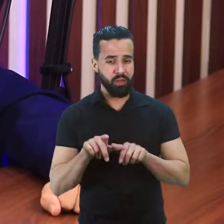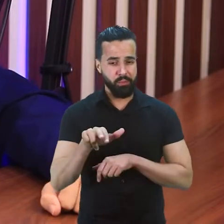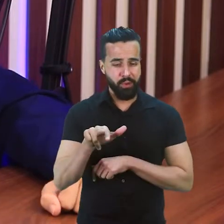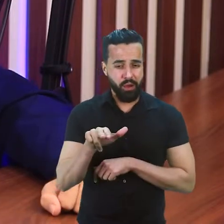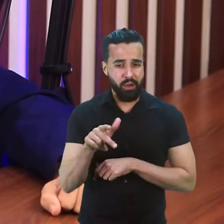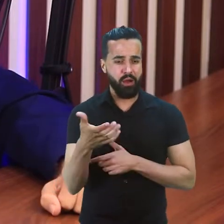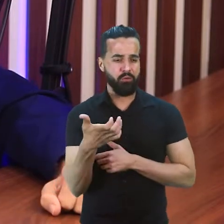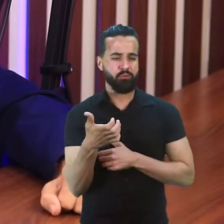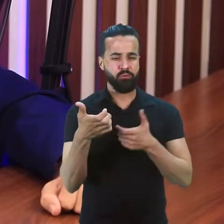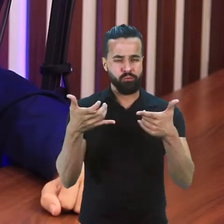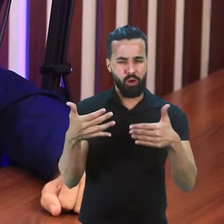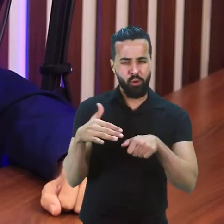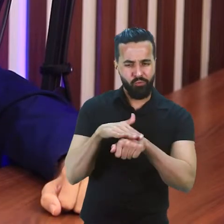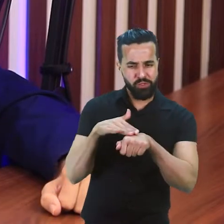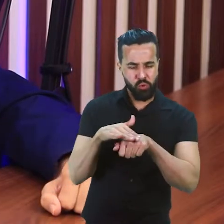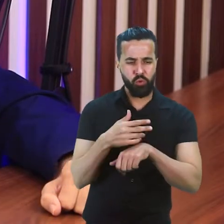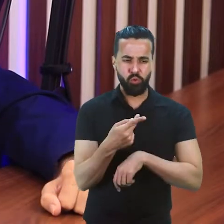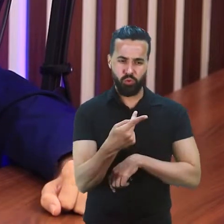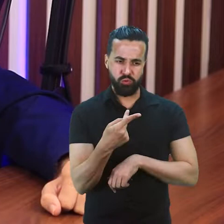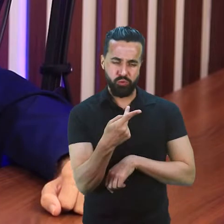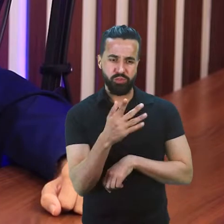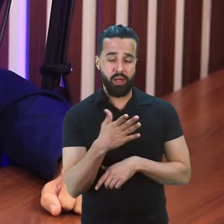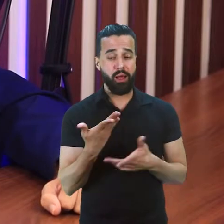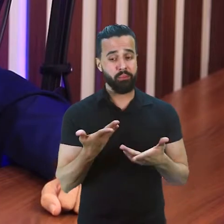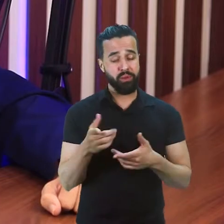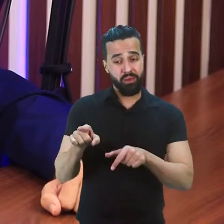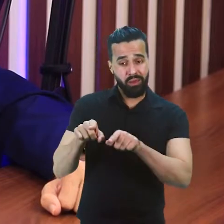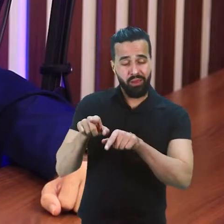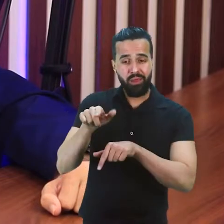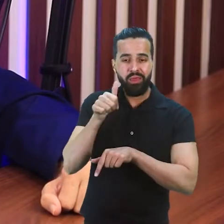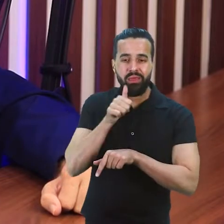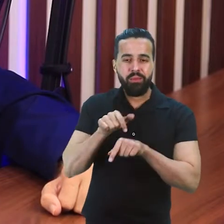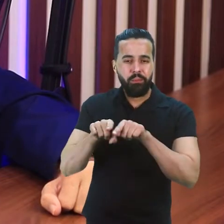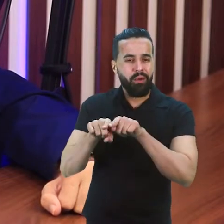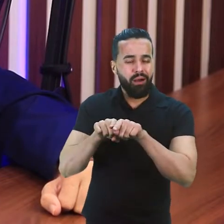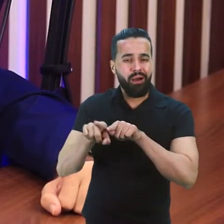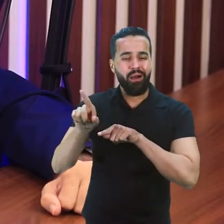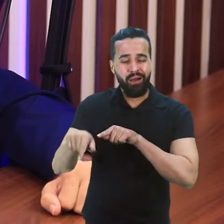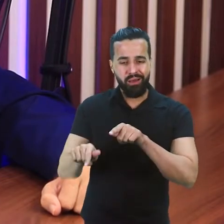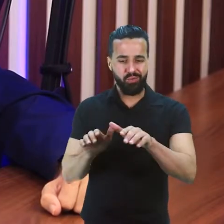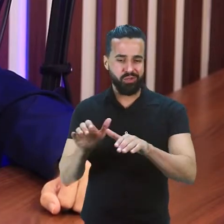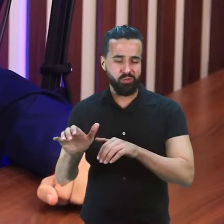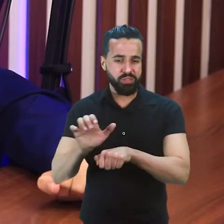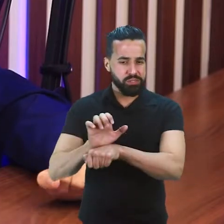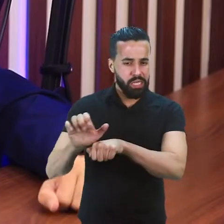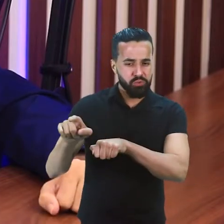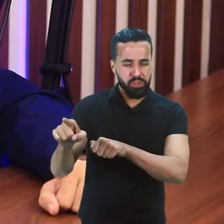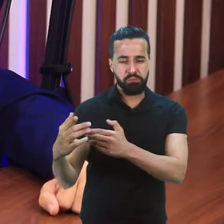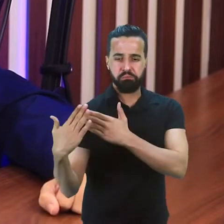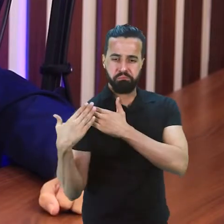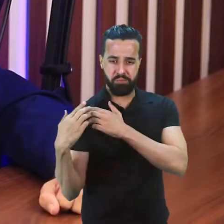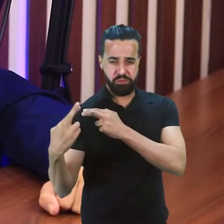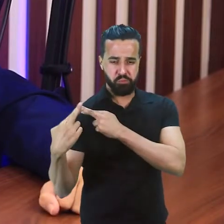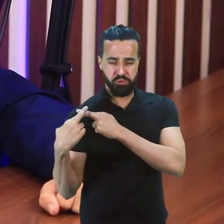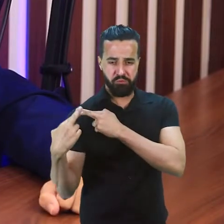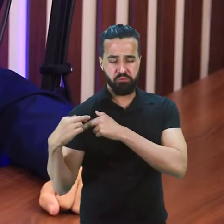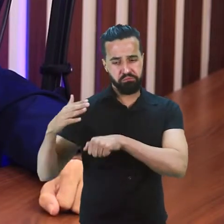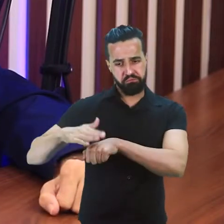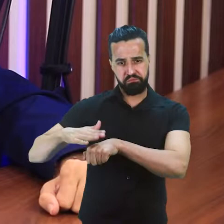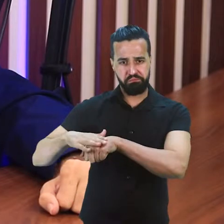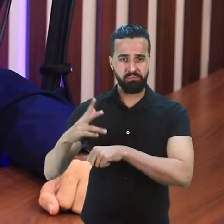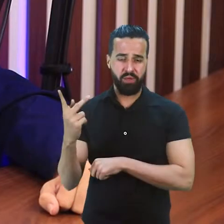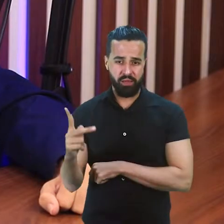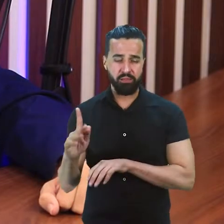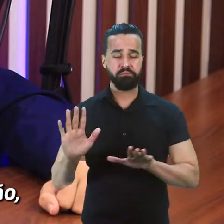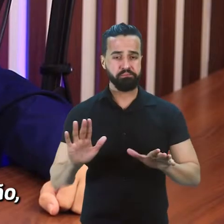tal. Né? Traz o currículo. Ela que é a coordenadora do departamento de estágio aqui, né? Do escritório e tal. Mas cheguei no dia